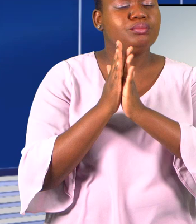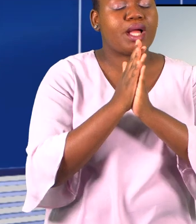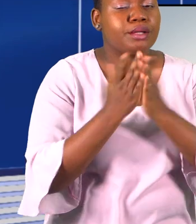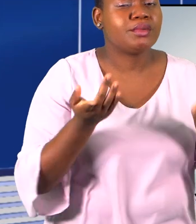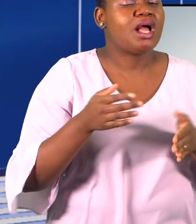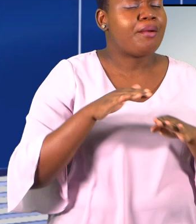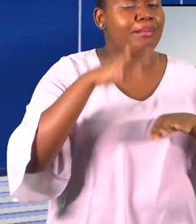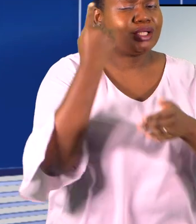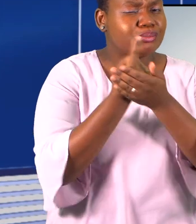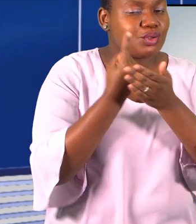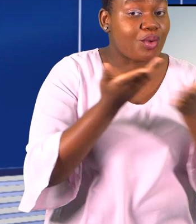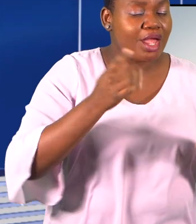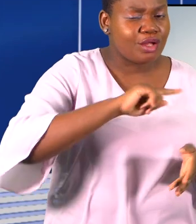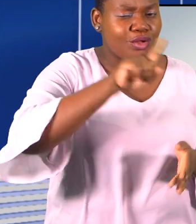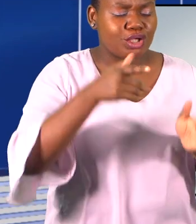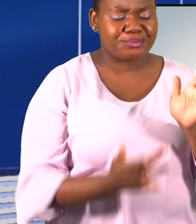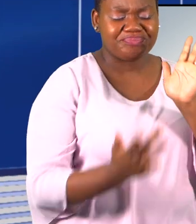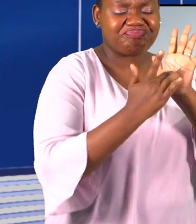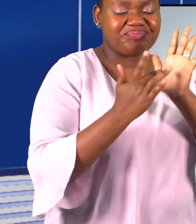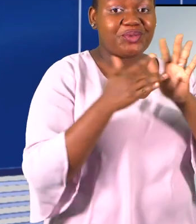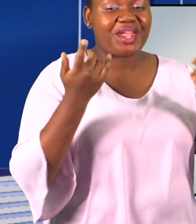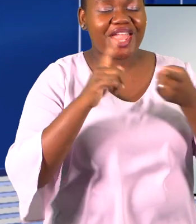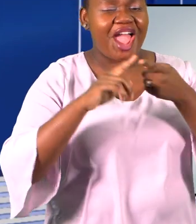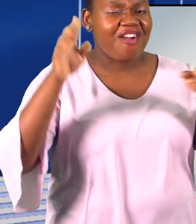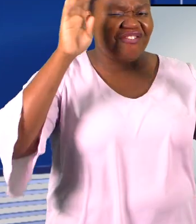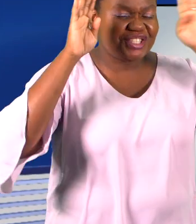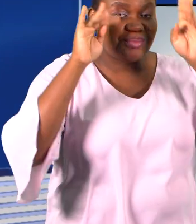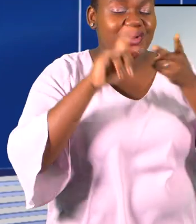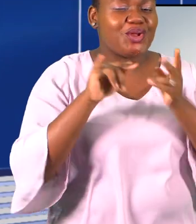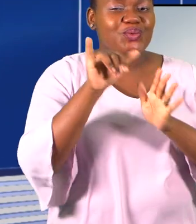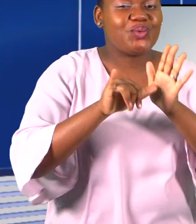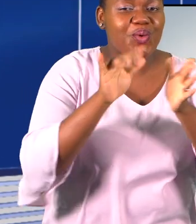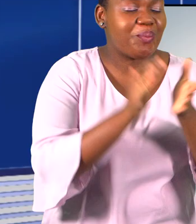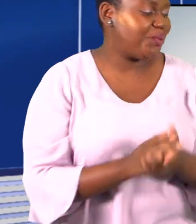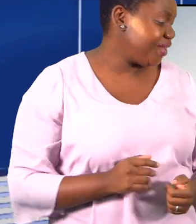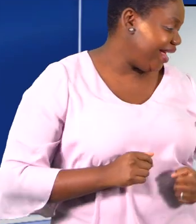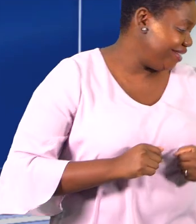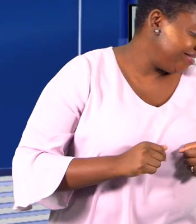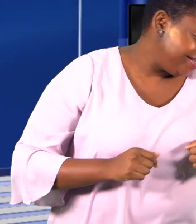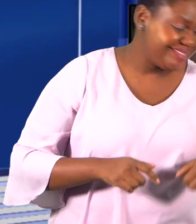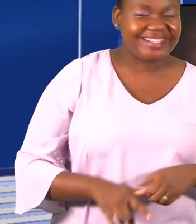Acompanhe as nossas publicações nas nossas contas do Facebook e Youtube. Às